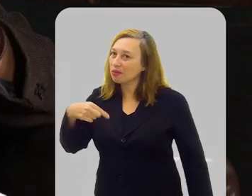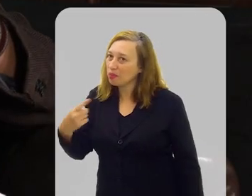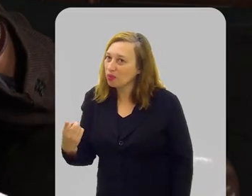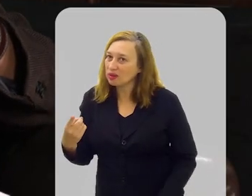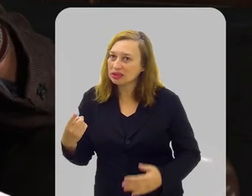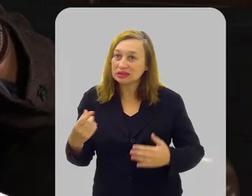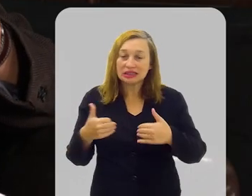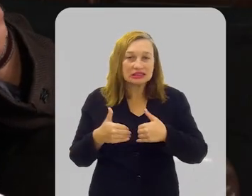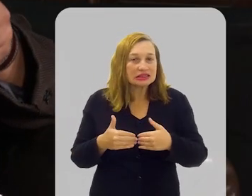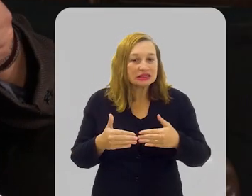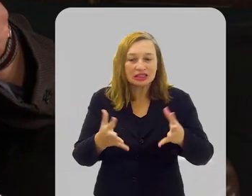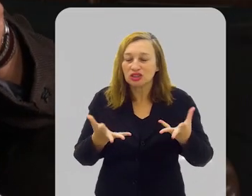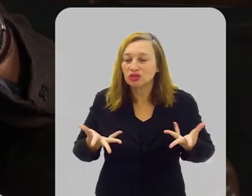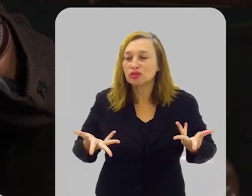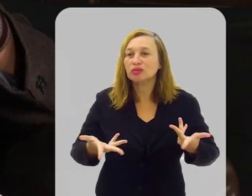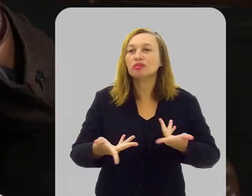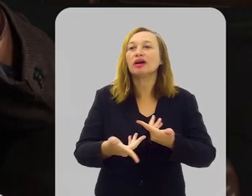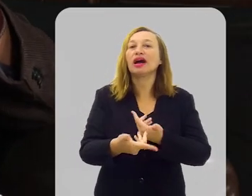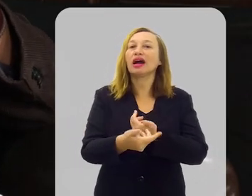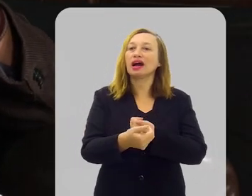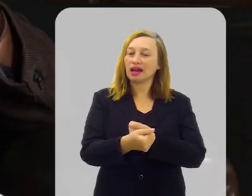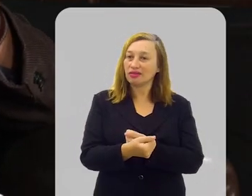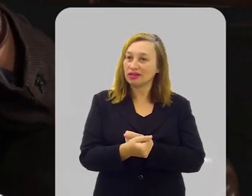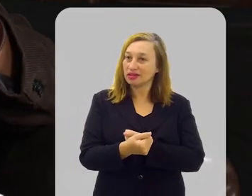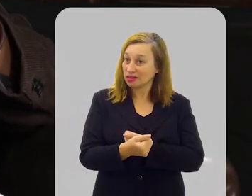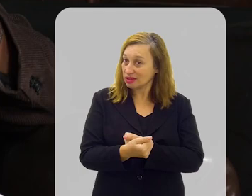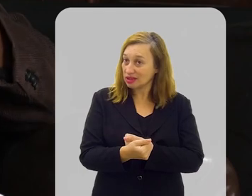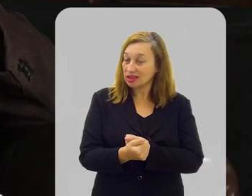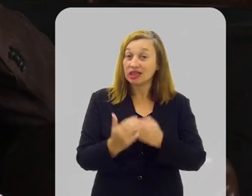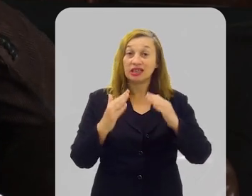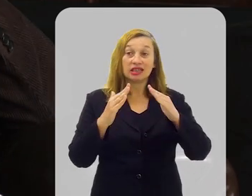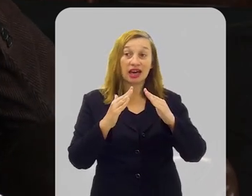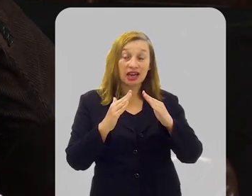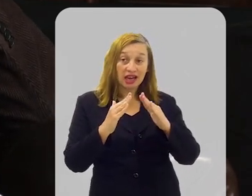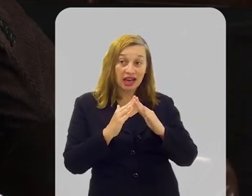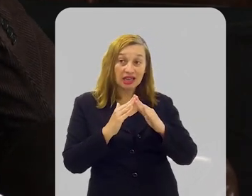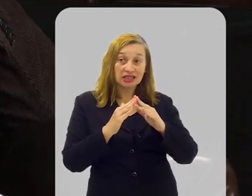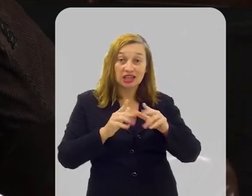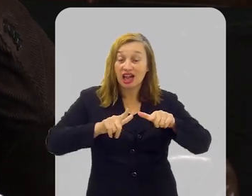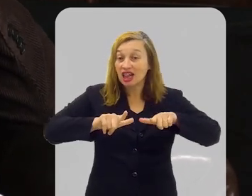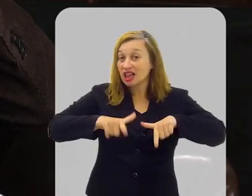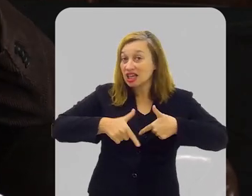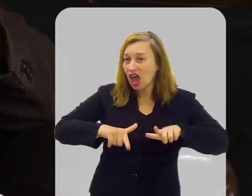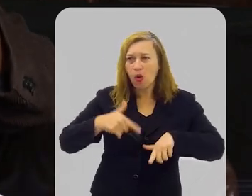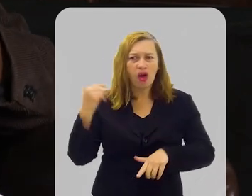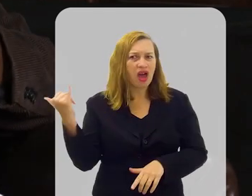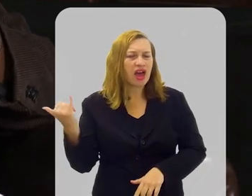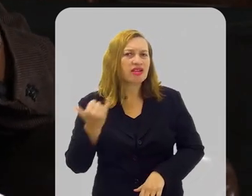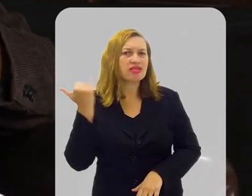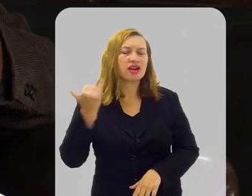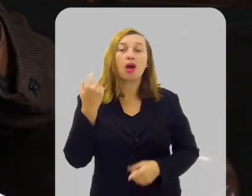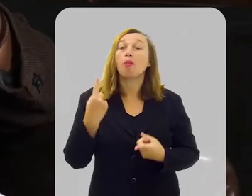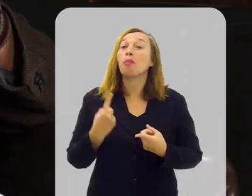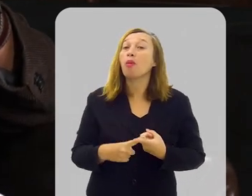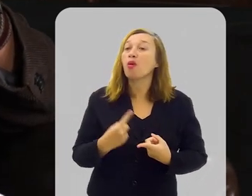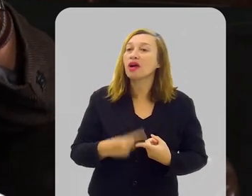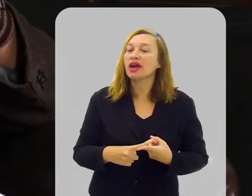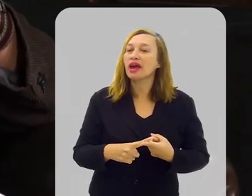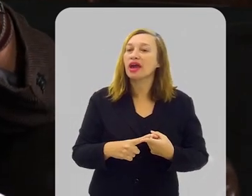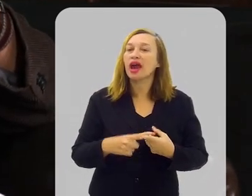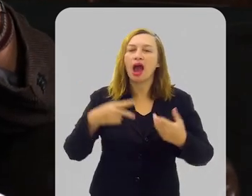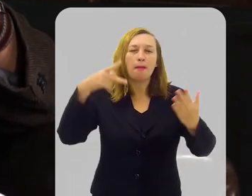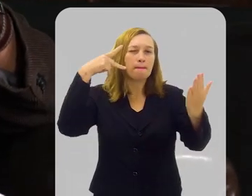Depois dessa abertura maravilhosa dessas casas de Israel, é muito interessante, você sabe? Porque